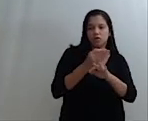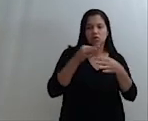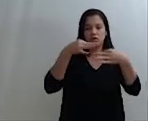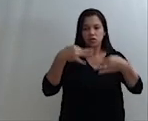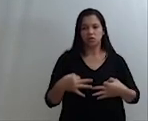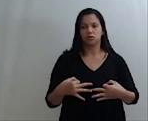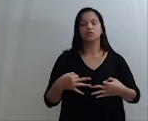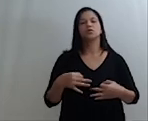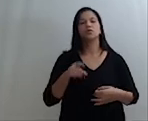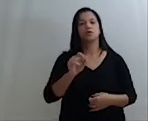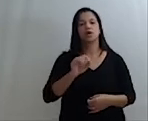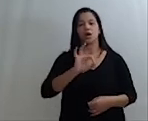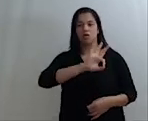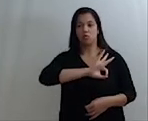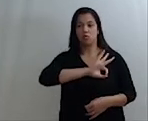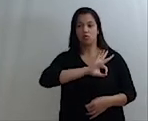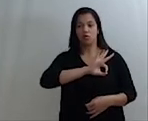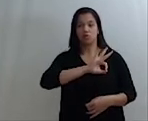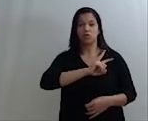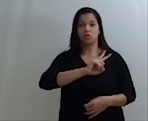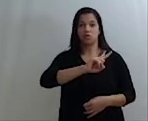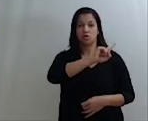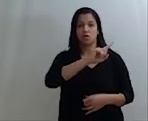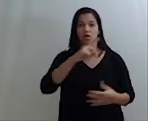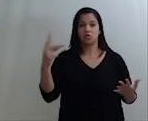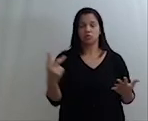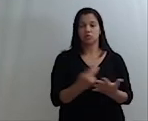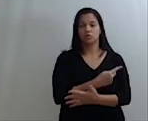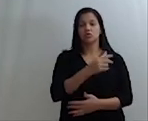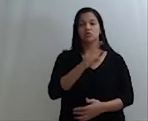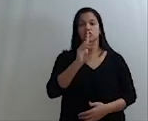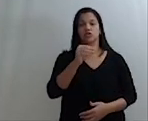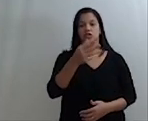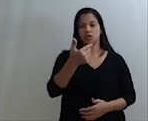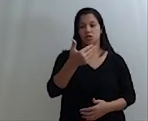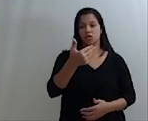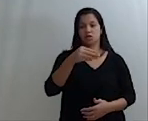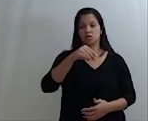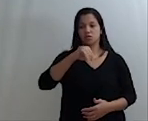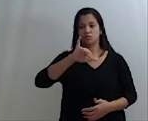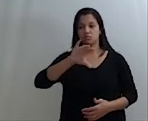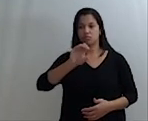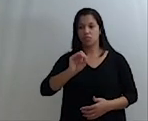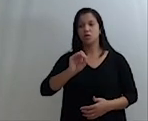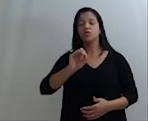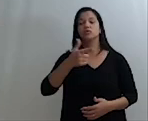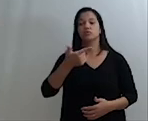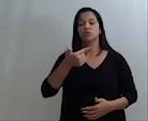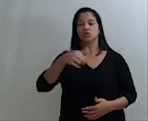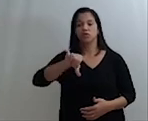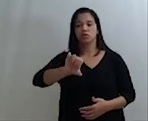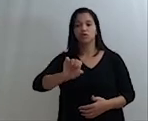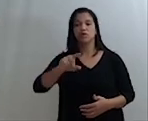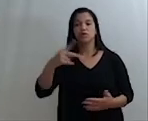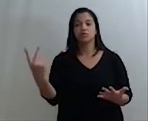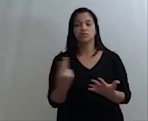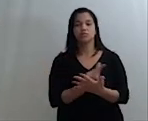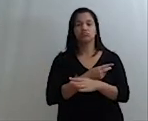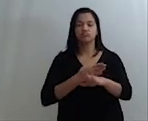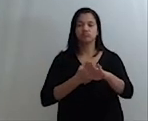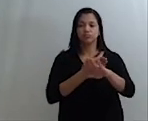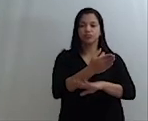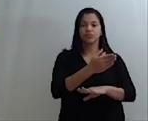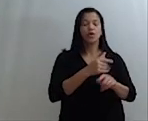a polícia civil do Estado do Rio de Janeiro no dia 13 de Maio de 2019 ela deflagrou uma operação policial e um dos alvos era o